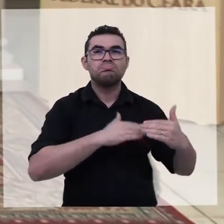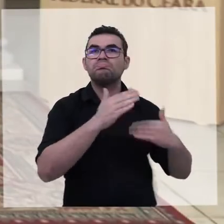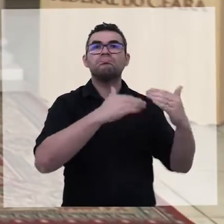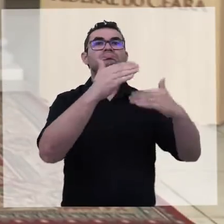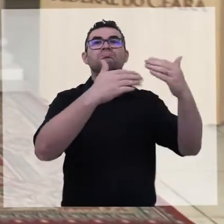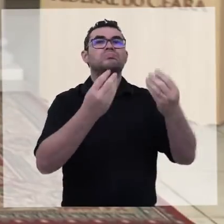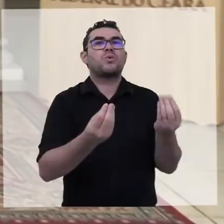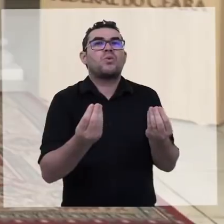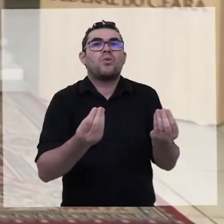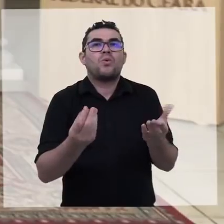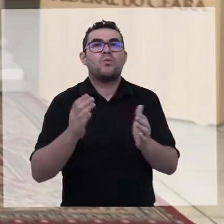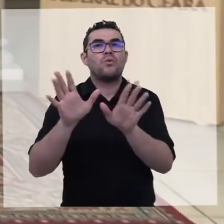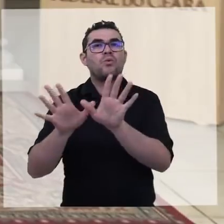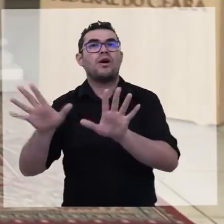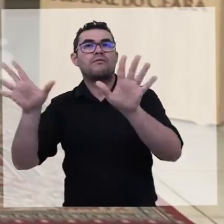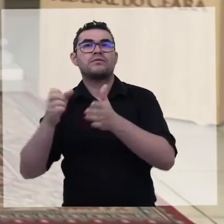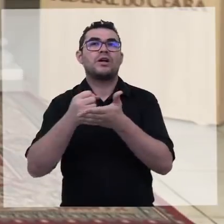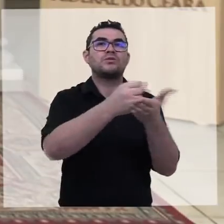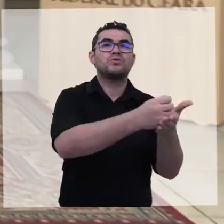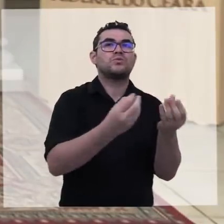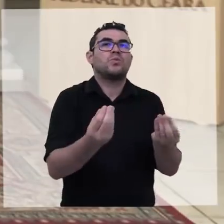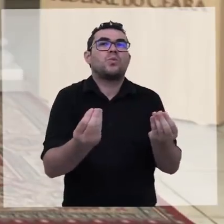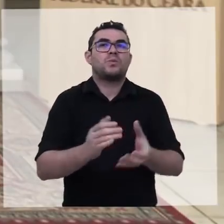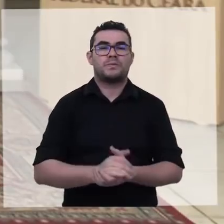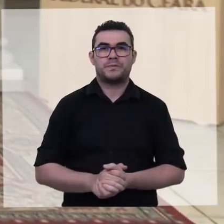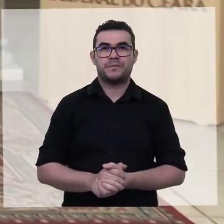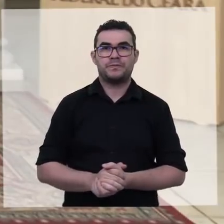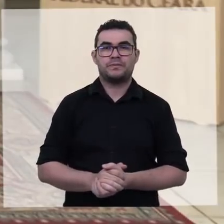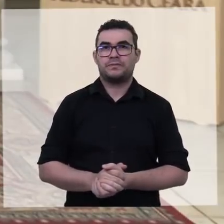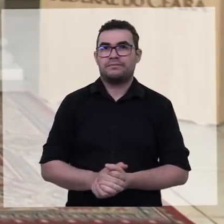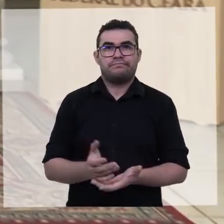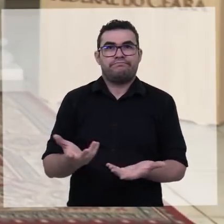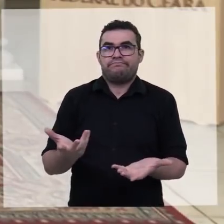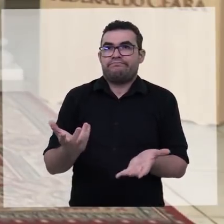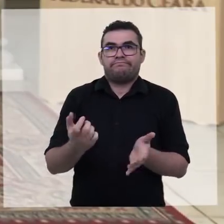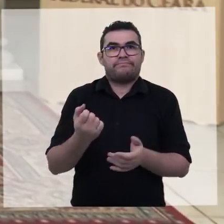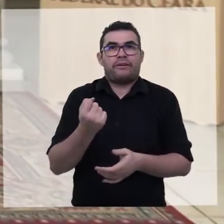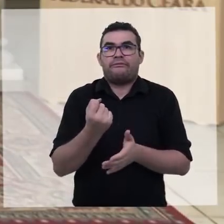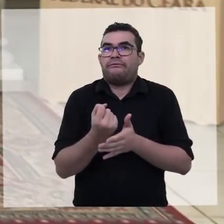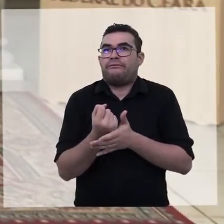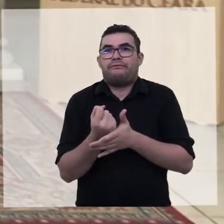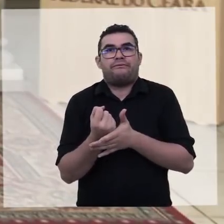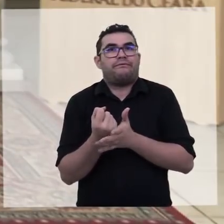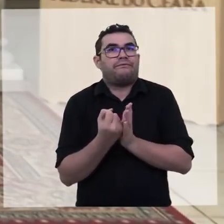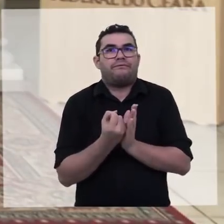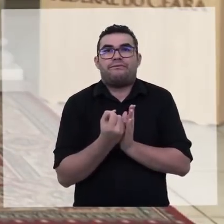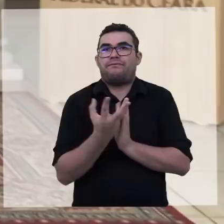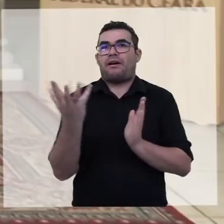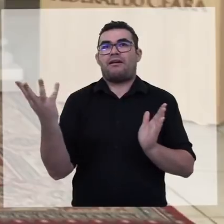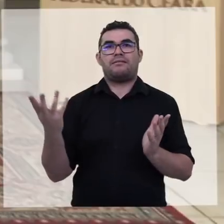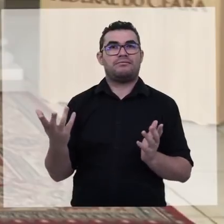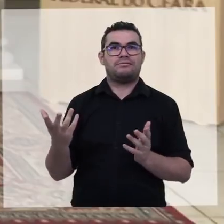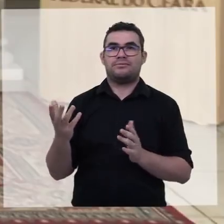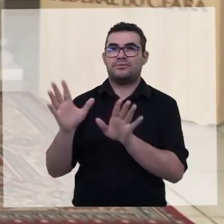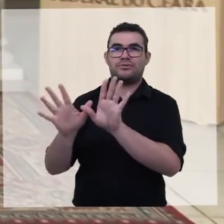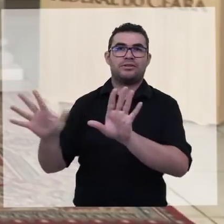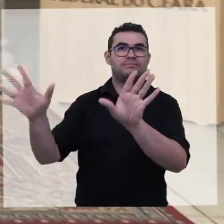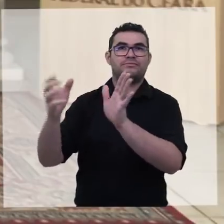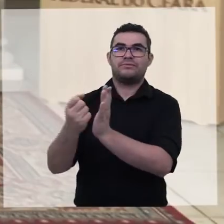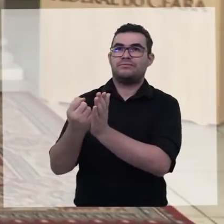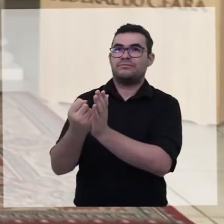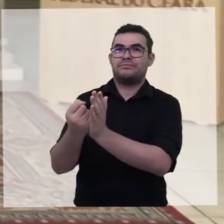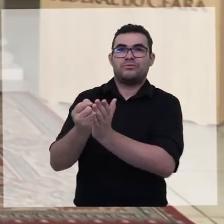sua trajetória acadêmica, para a sua trajetória de vida, quais são as contribuições que a universidade deixou? Muitas, né? Sim.